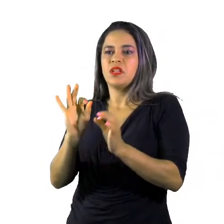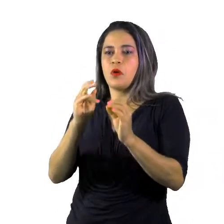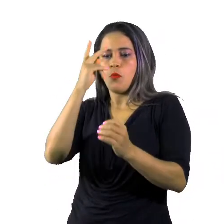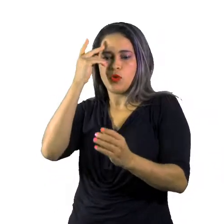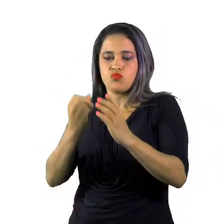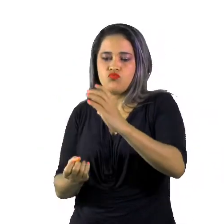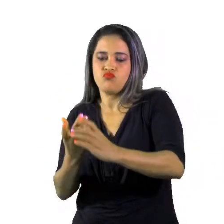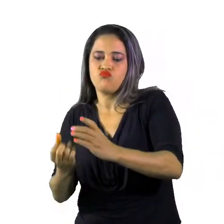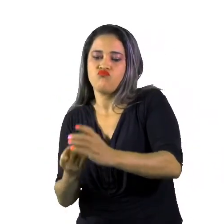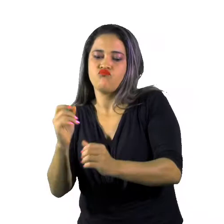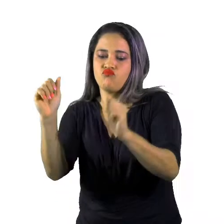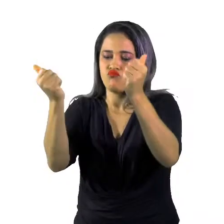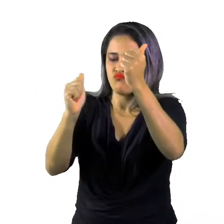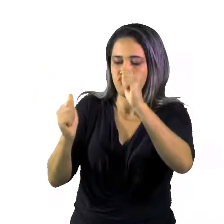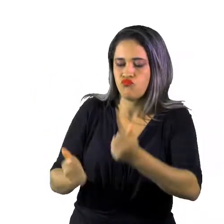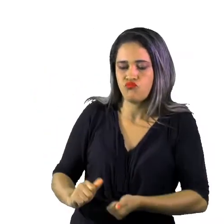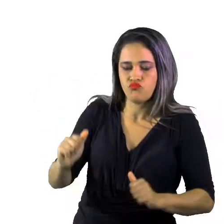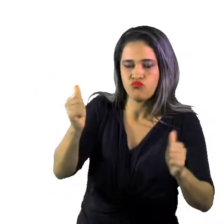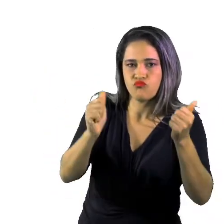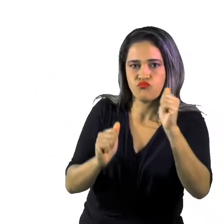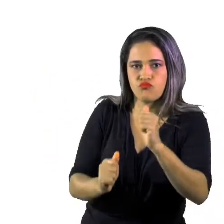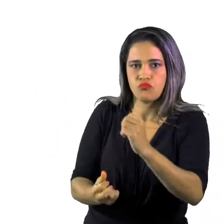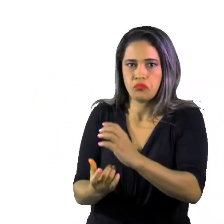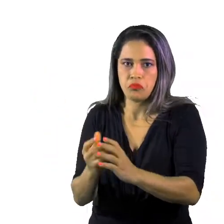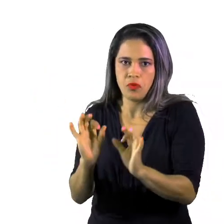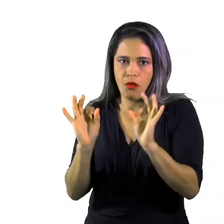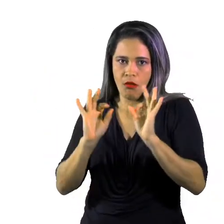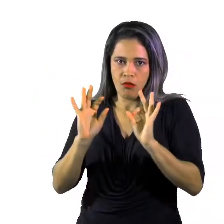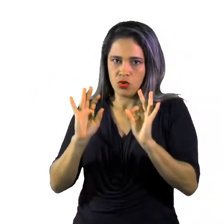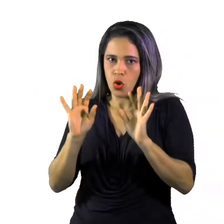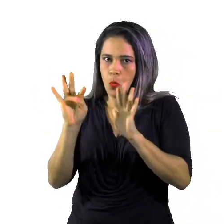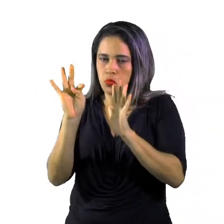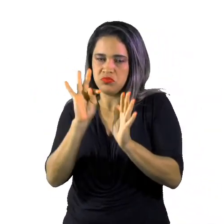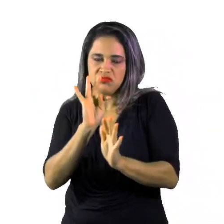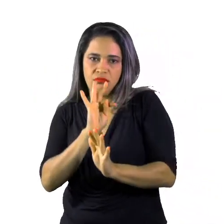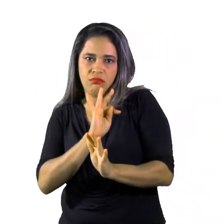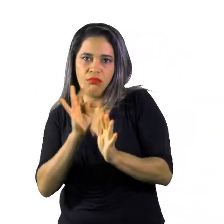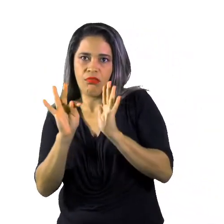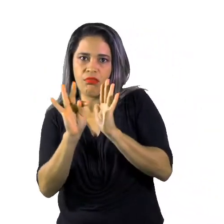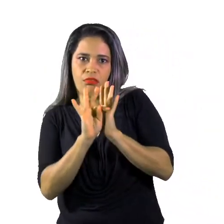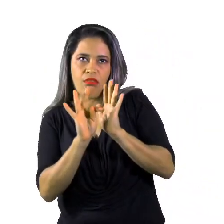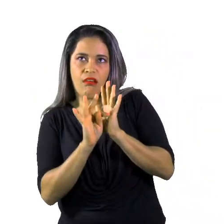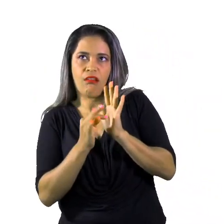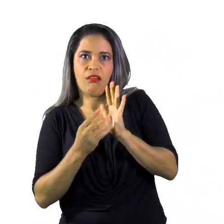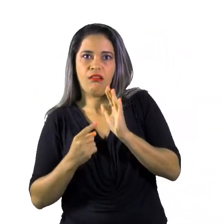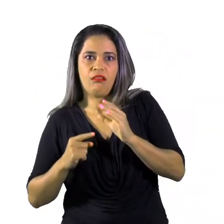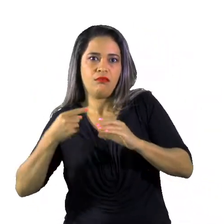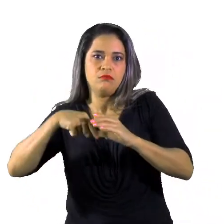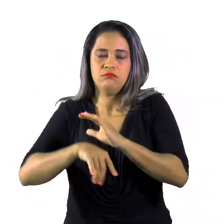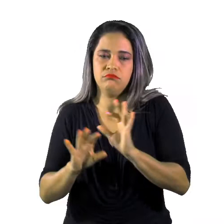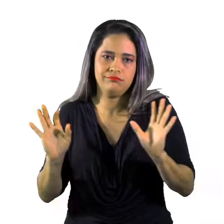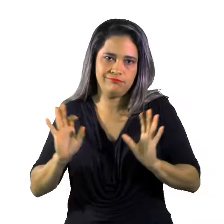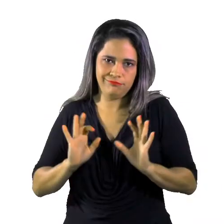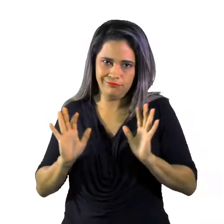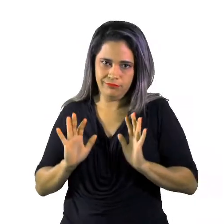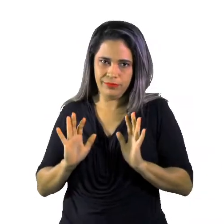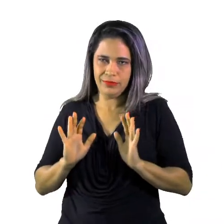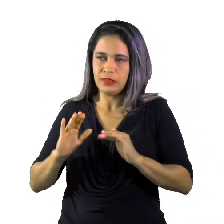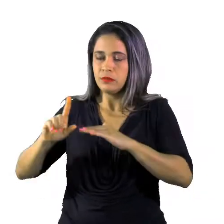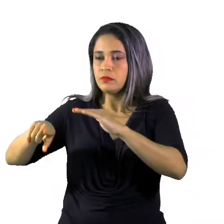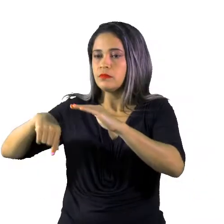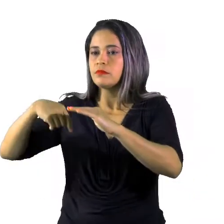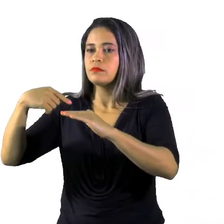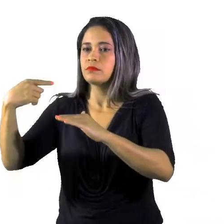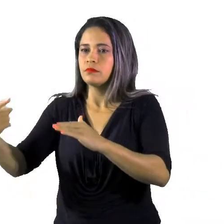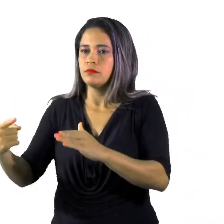artesanalmente, com mãos, tá? Sem muitas técnicas avançadas. Após esse processo, nós temos os